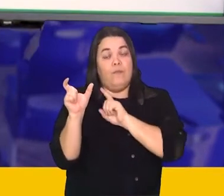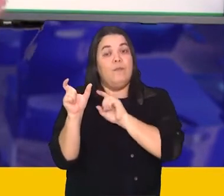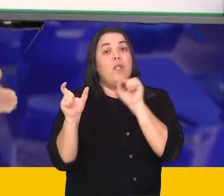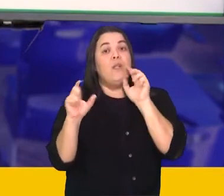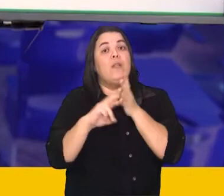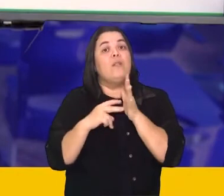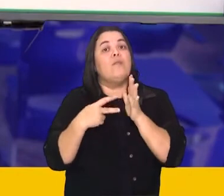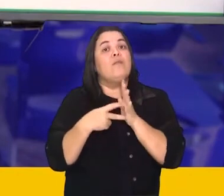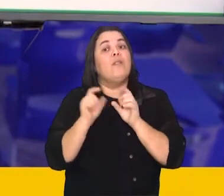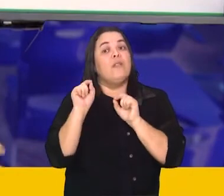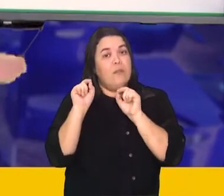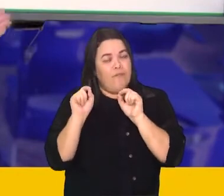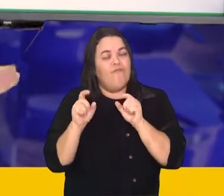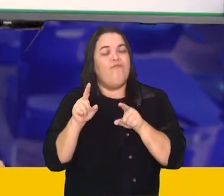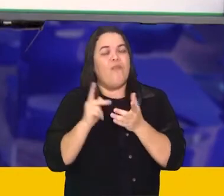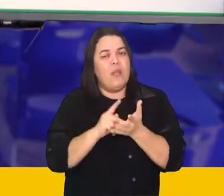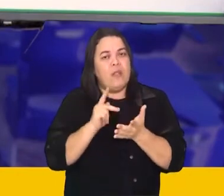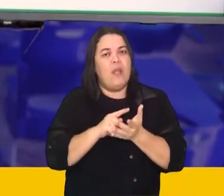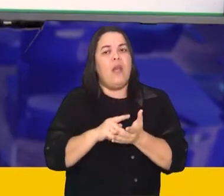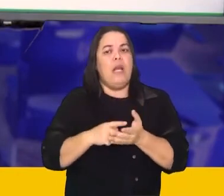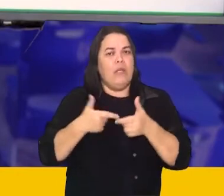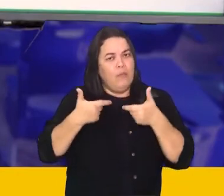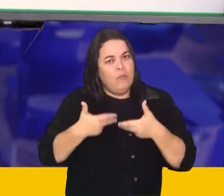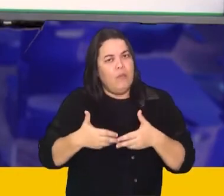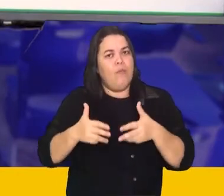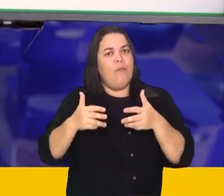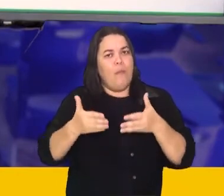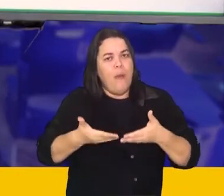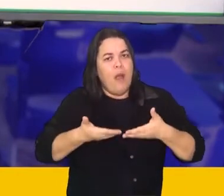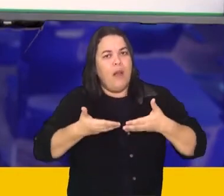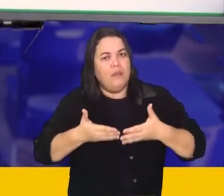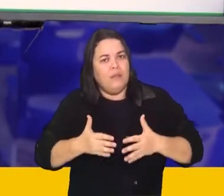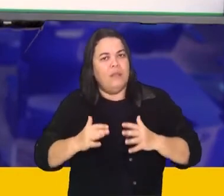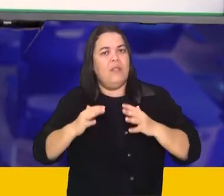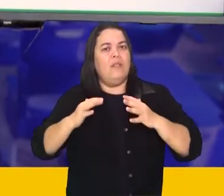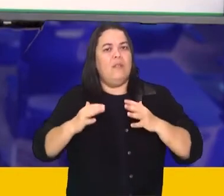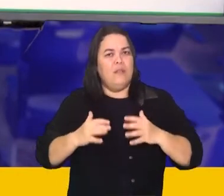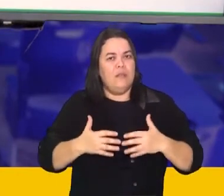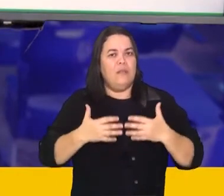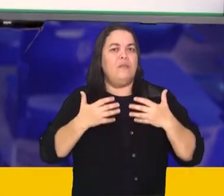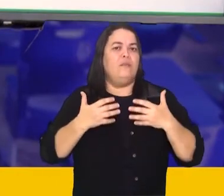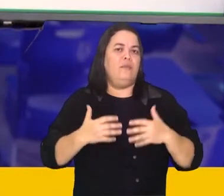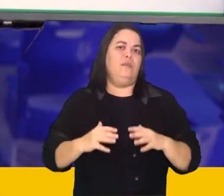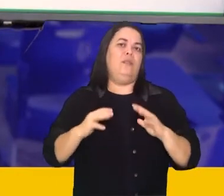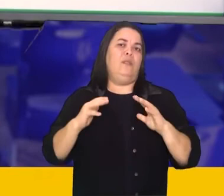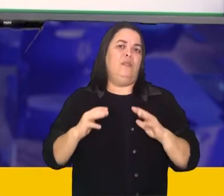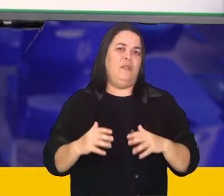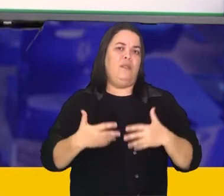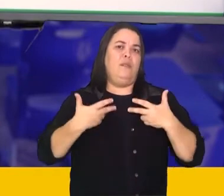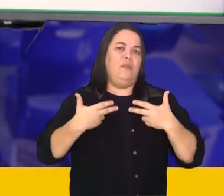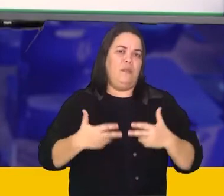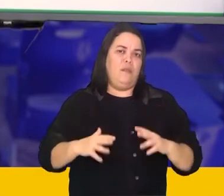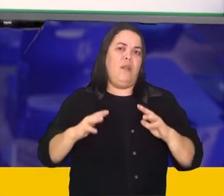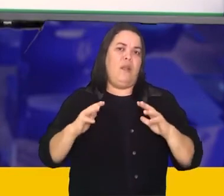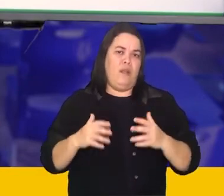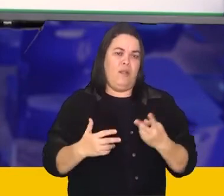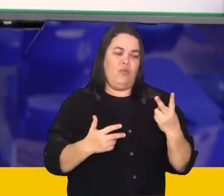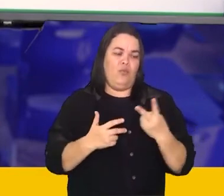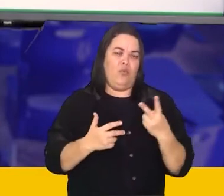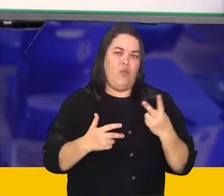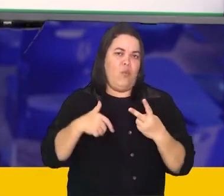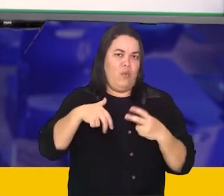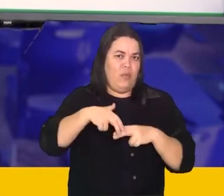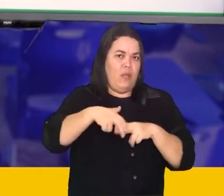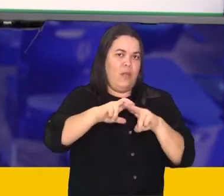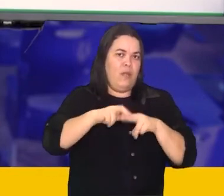significa realmente o ato de balançar-se, ok? Refere-se ao balanço mesmo, balanço, a palavra balanço, ela é